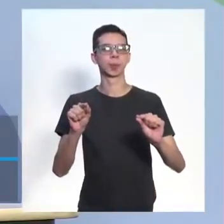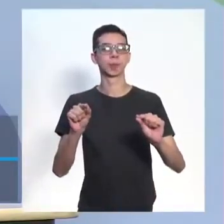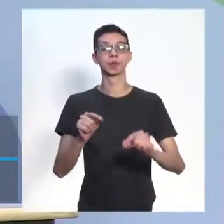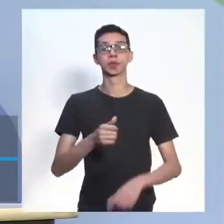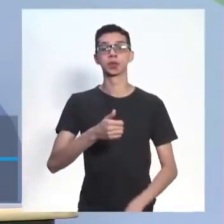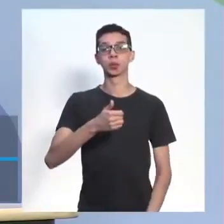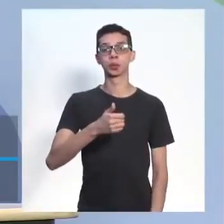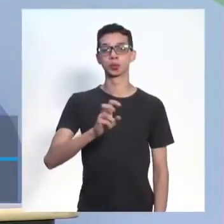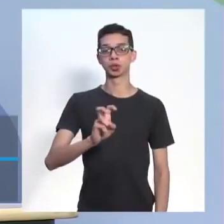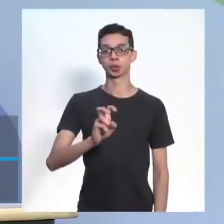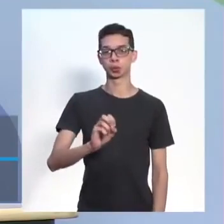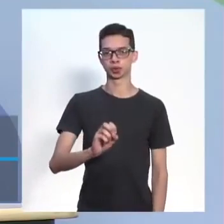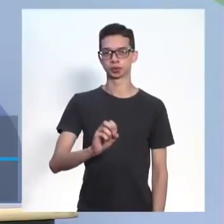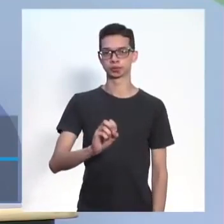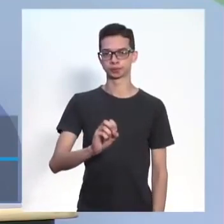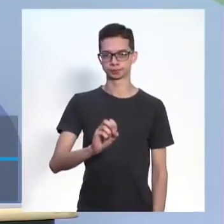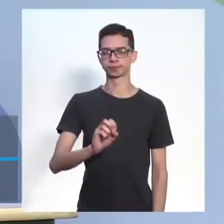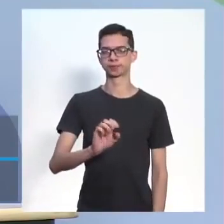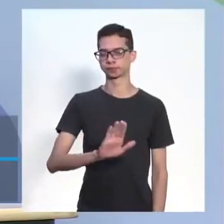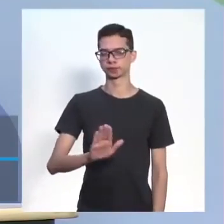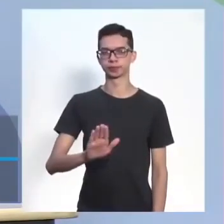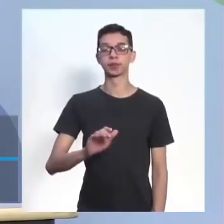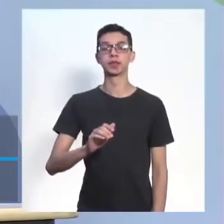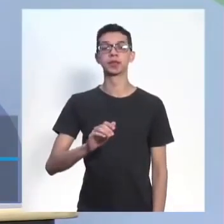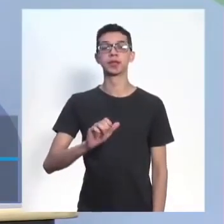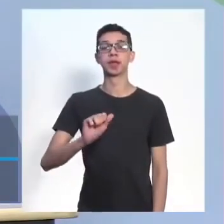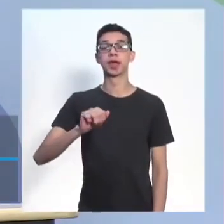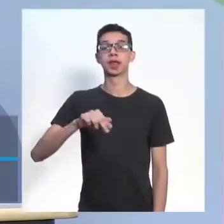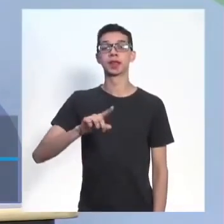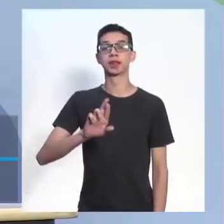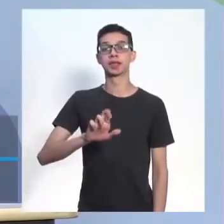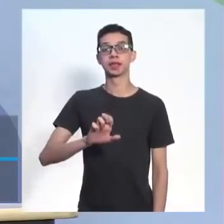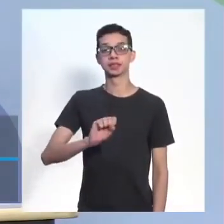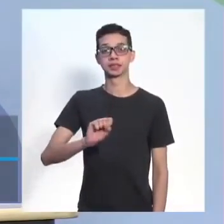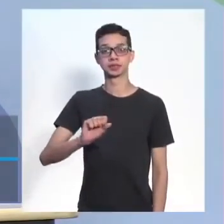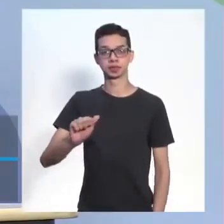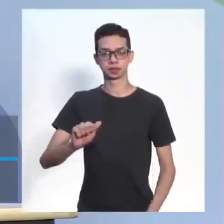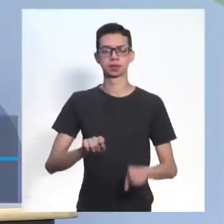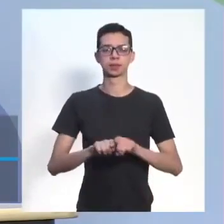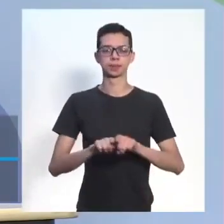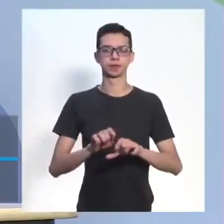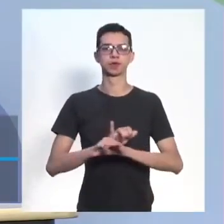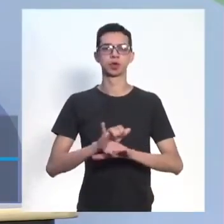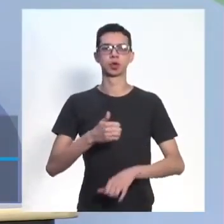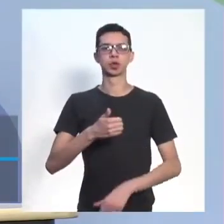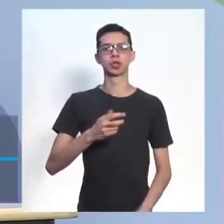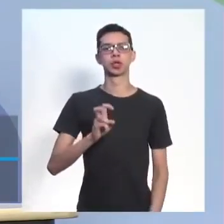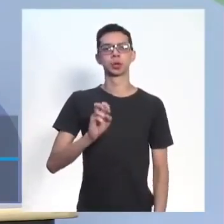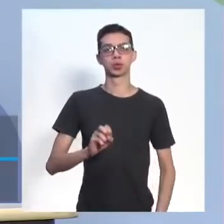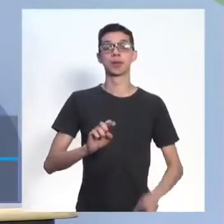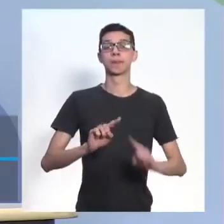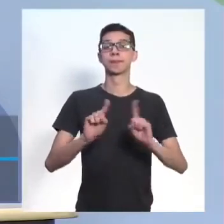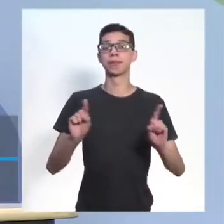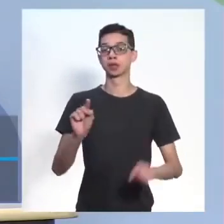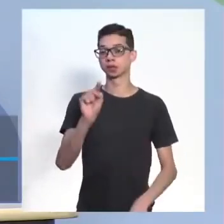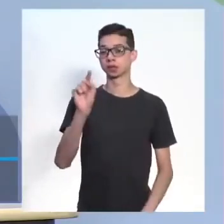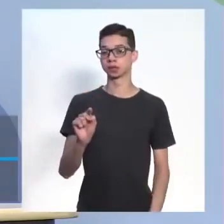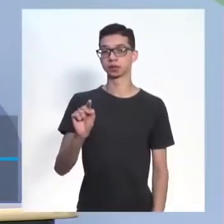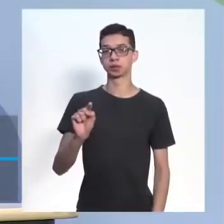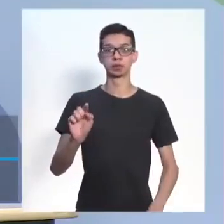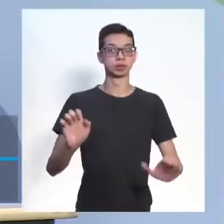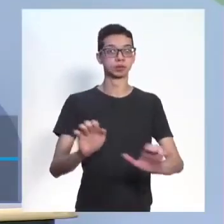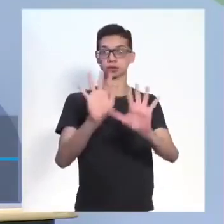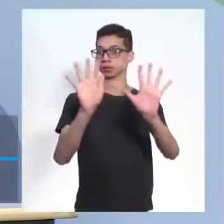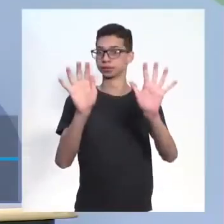150 graus. A Andressa também colocou 150 graus, mas com umas 4 ou 5 interrogações, do tipo, é, mas